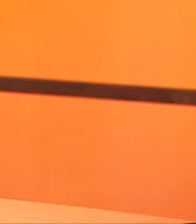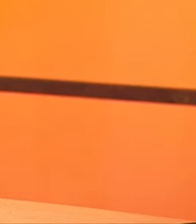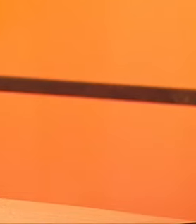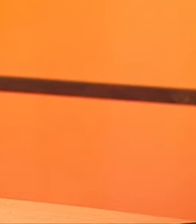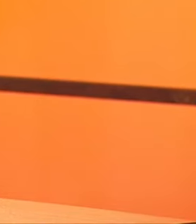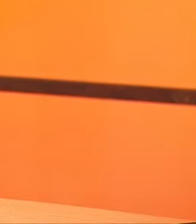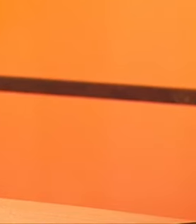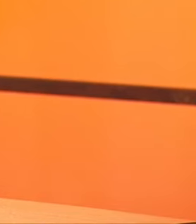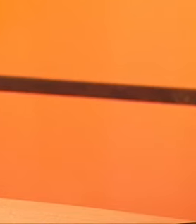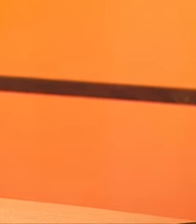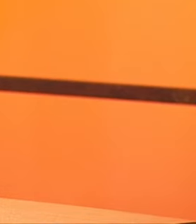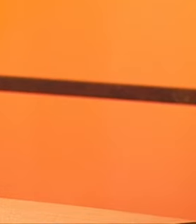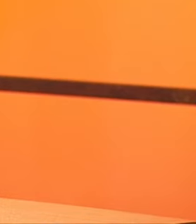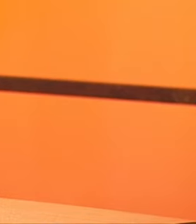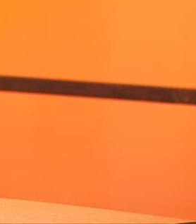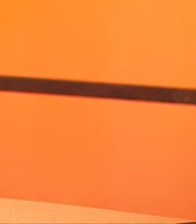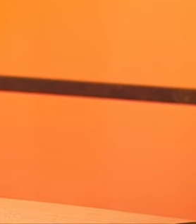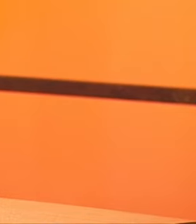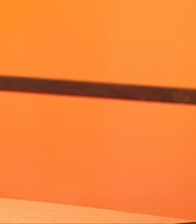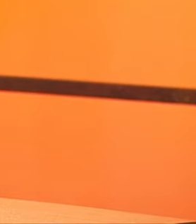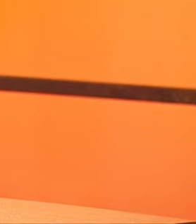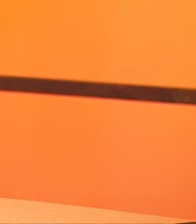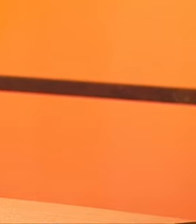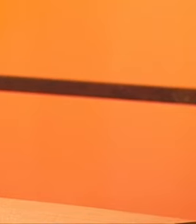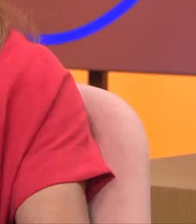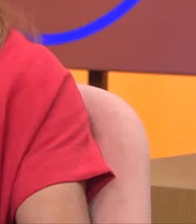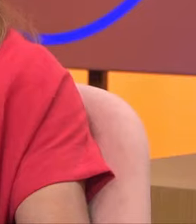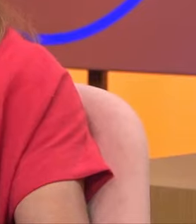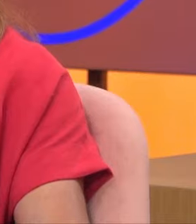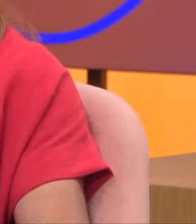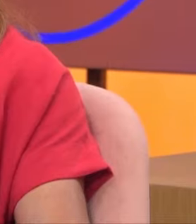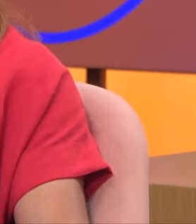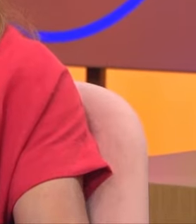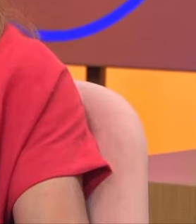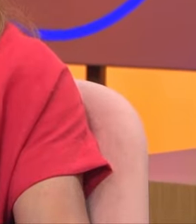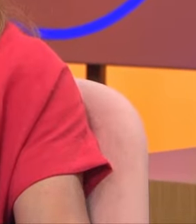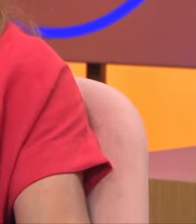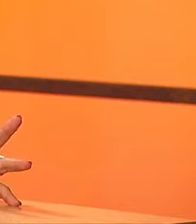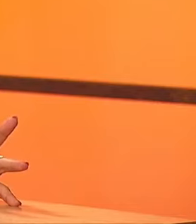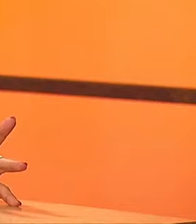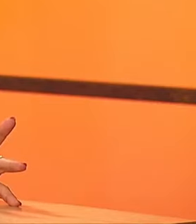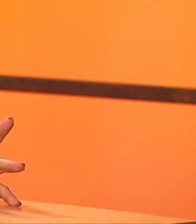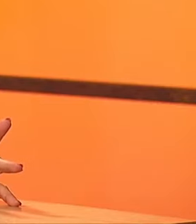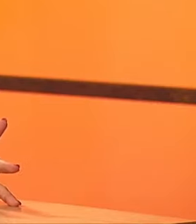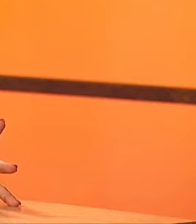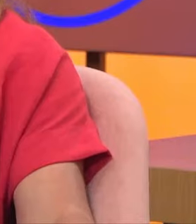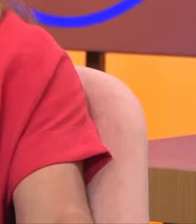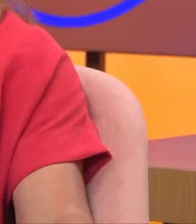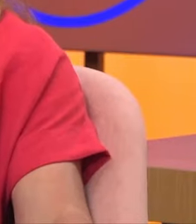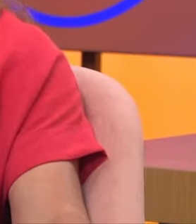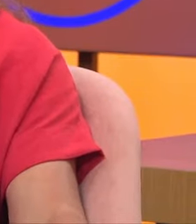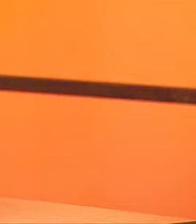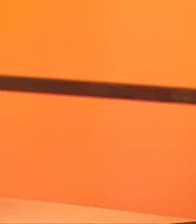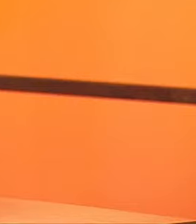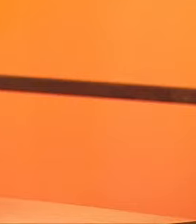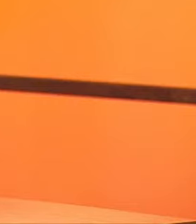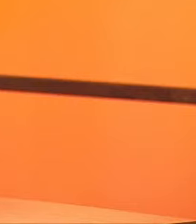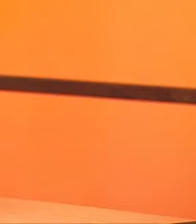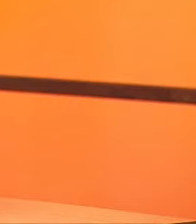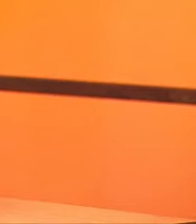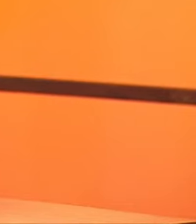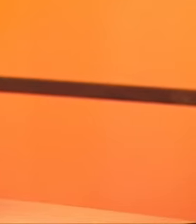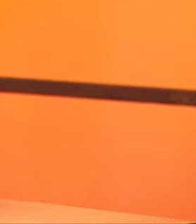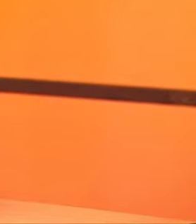foi. Encontrei com ela numa festa, você tava com seu grande amigo, Paulo Kinderé. Isso. Que era um gato. Mas eu tava com outro gato também. Ah, eu sei, você tava com